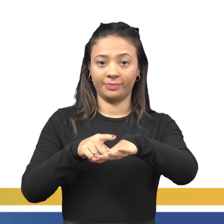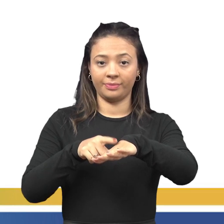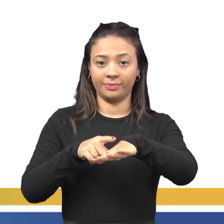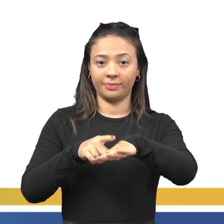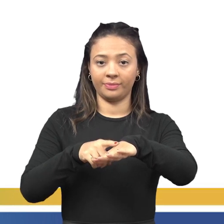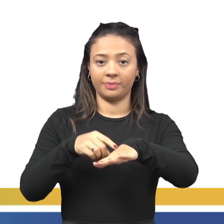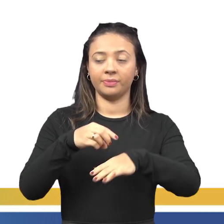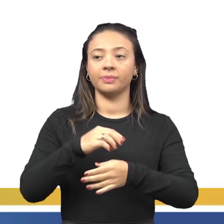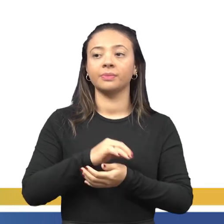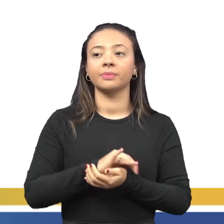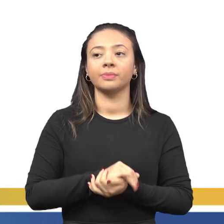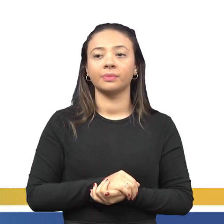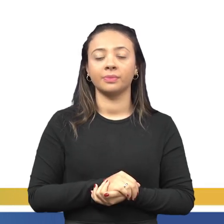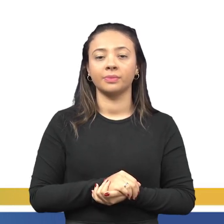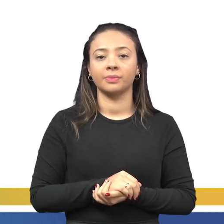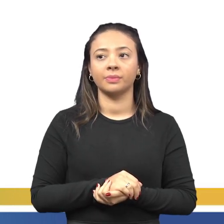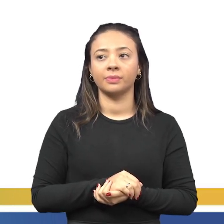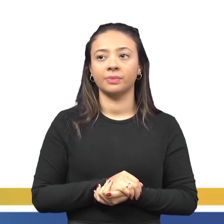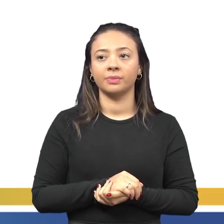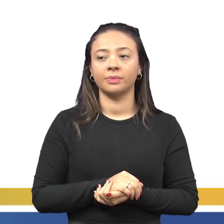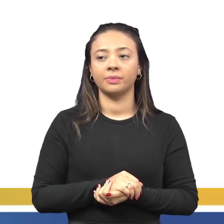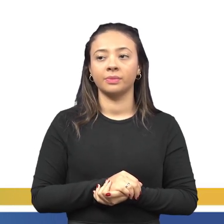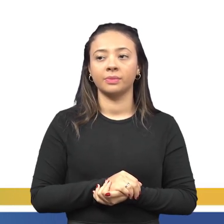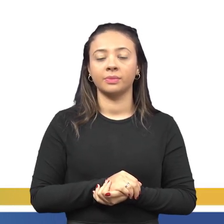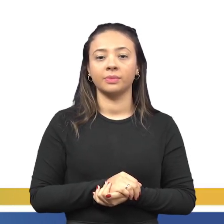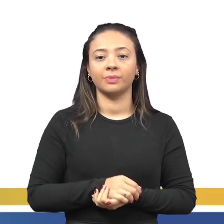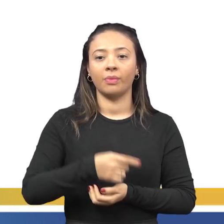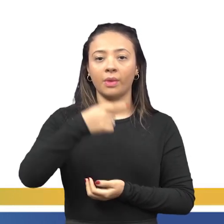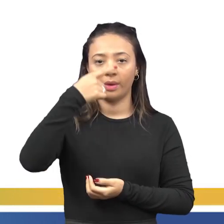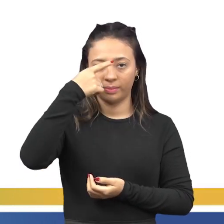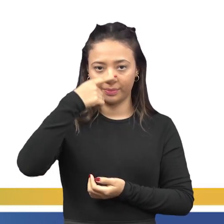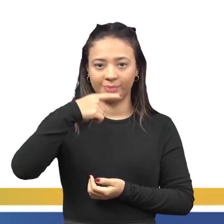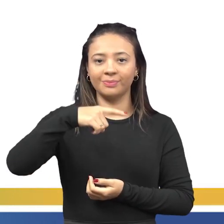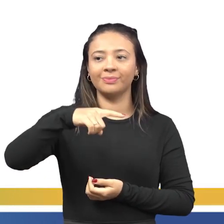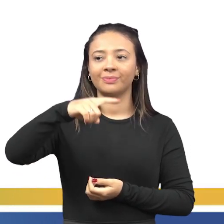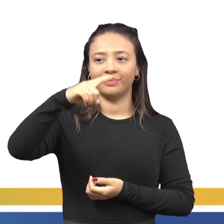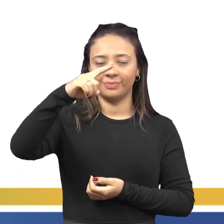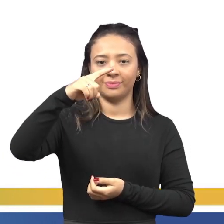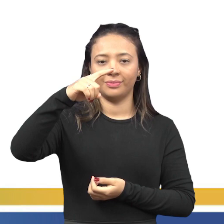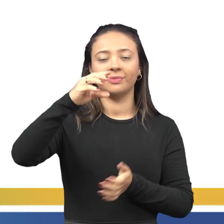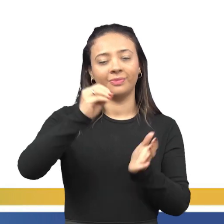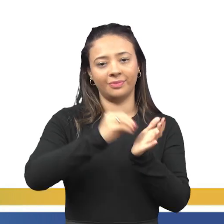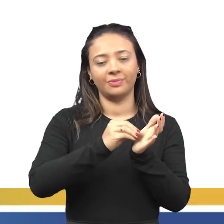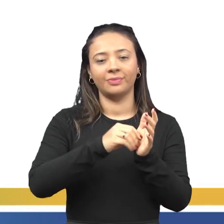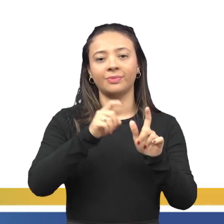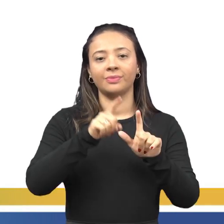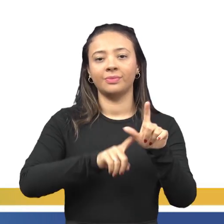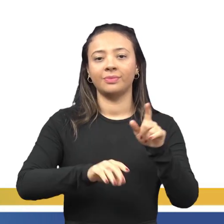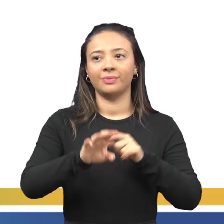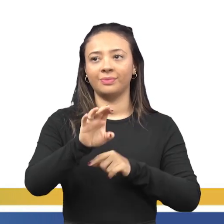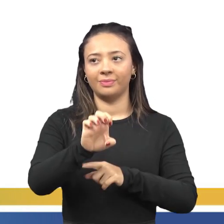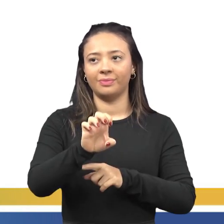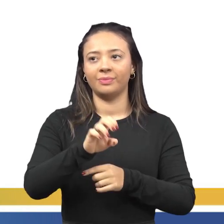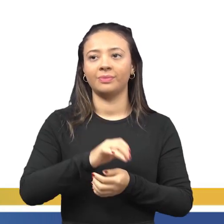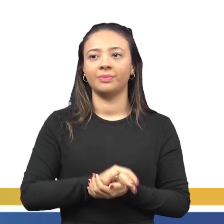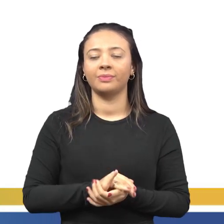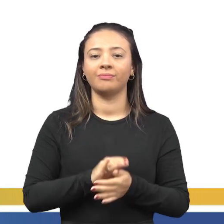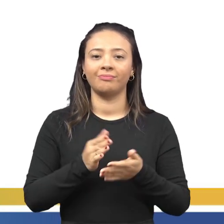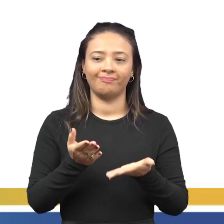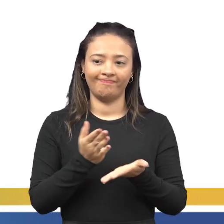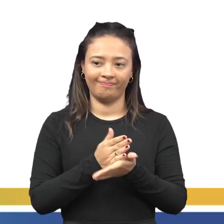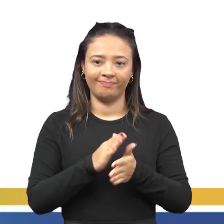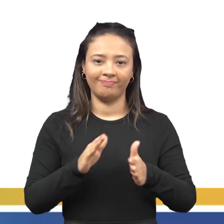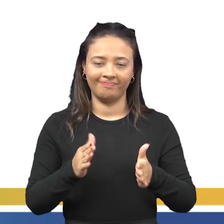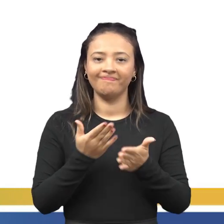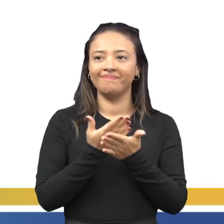Mano, faltava a letra M. E por último eu tenho aí, ó, elefante, que falta a letra E. E para